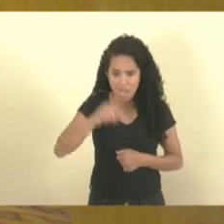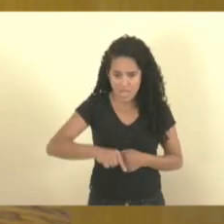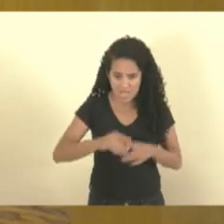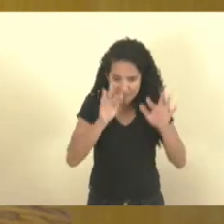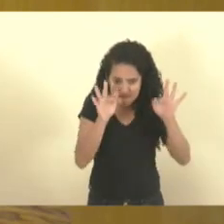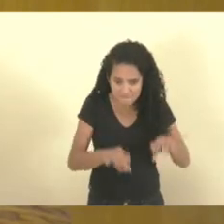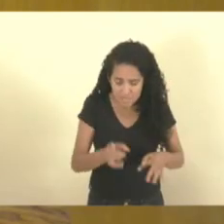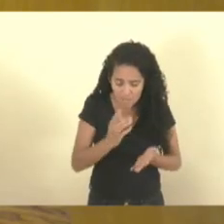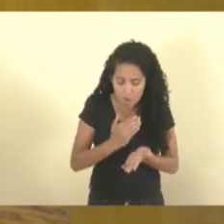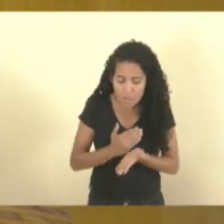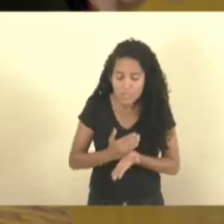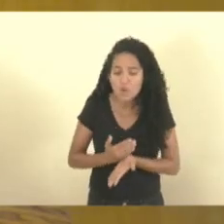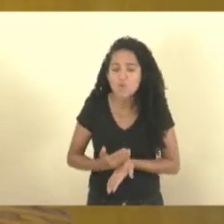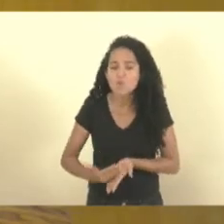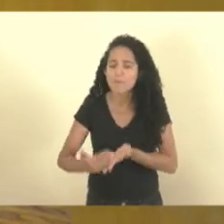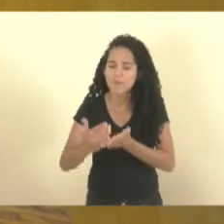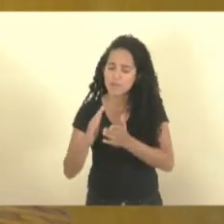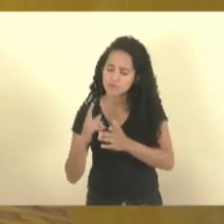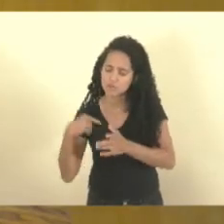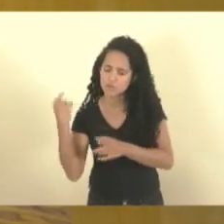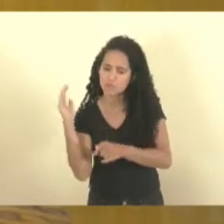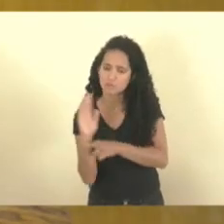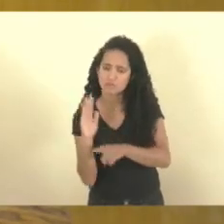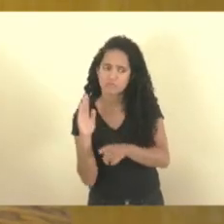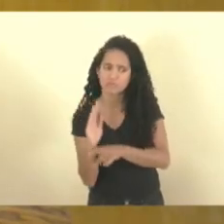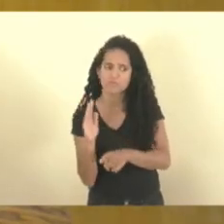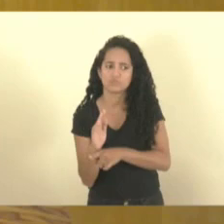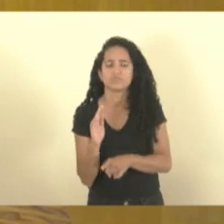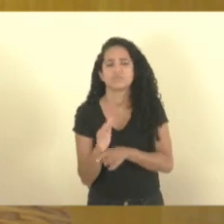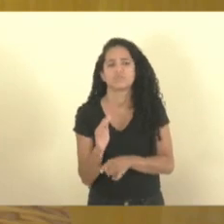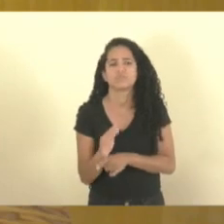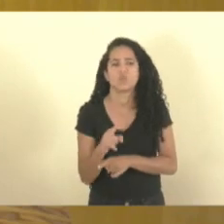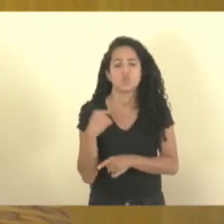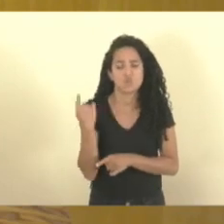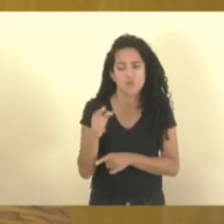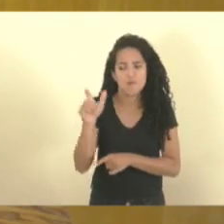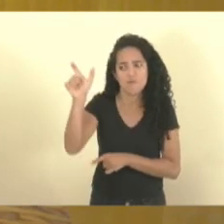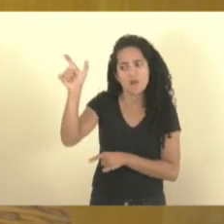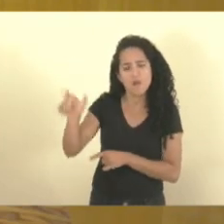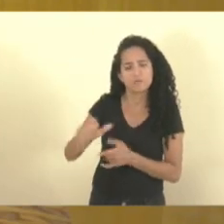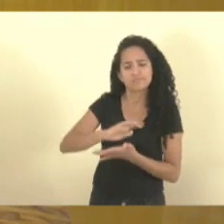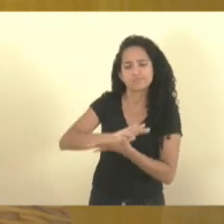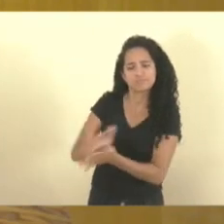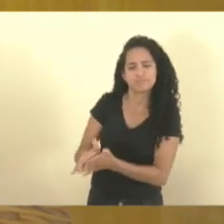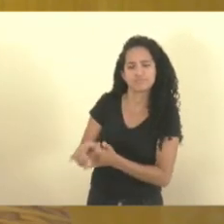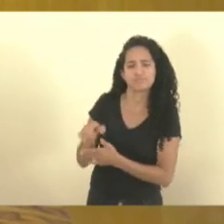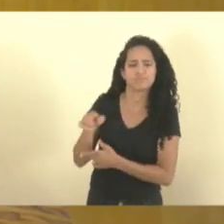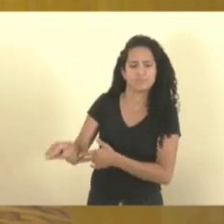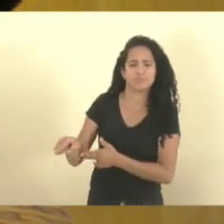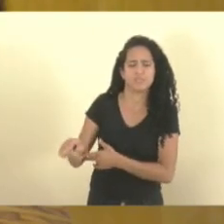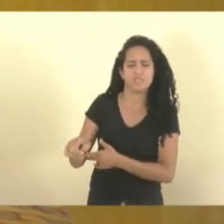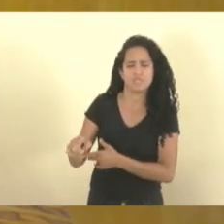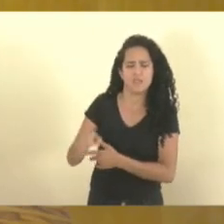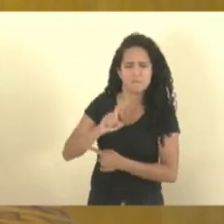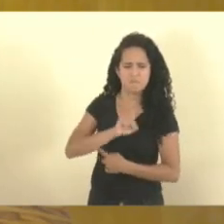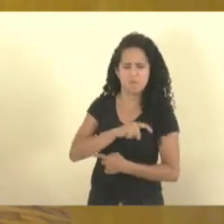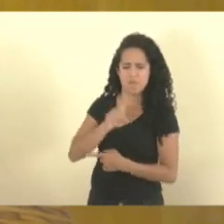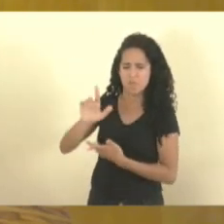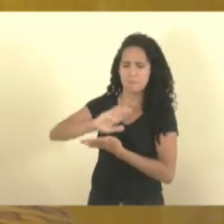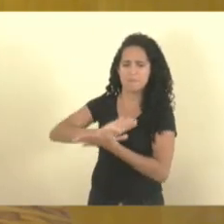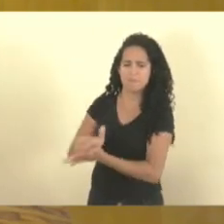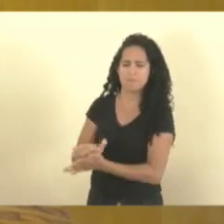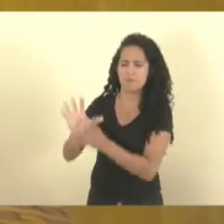fim na hora que nós derrotarmos, e vamos derrotar esses picareta de aluguel. É isso